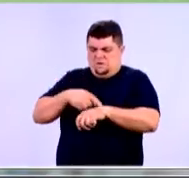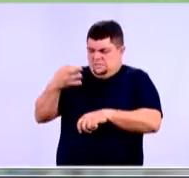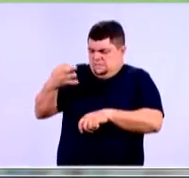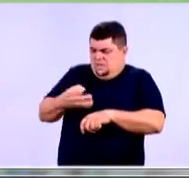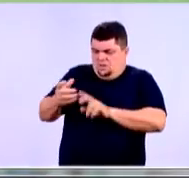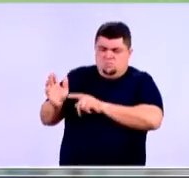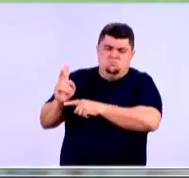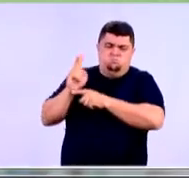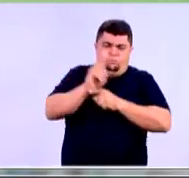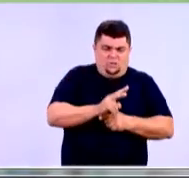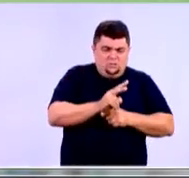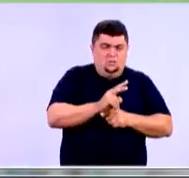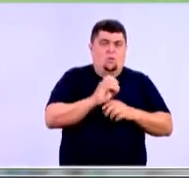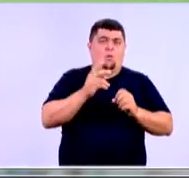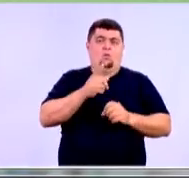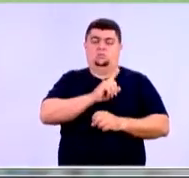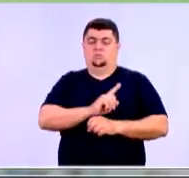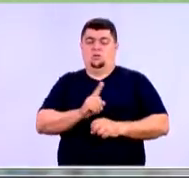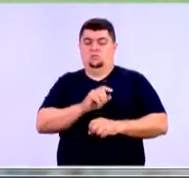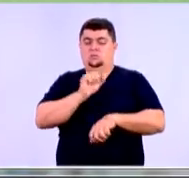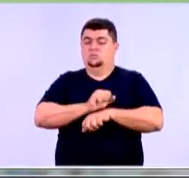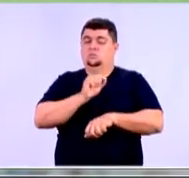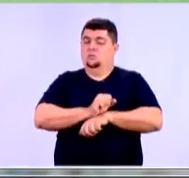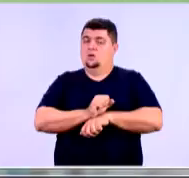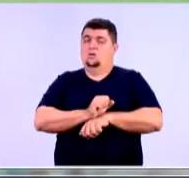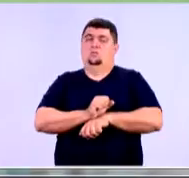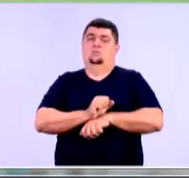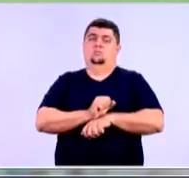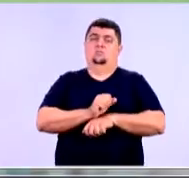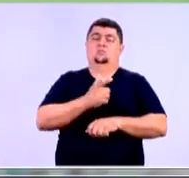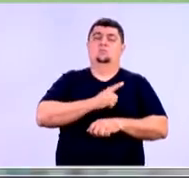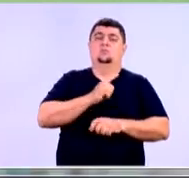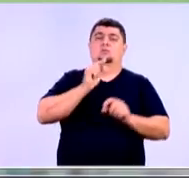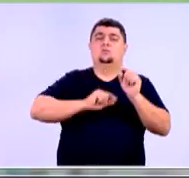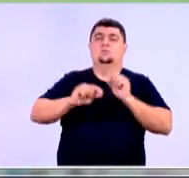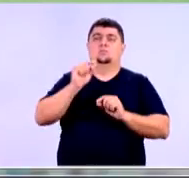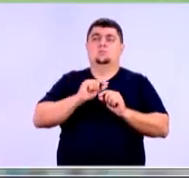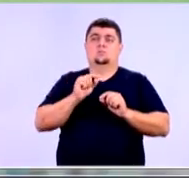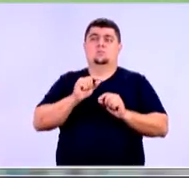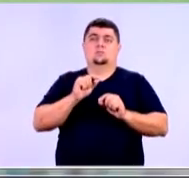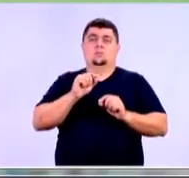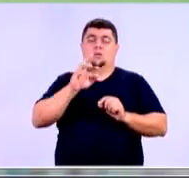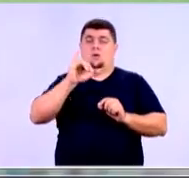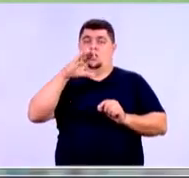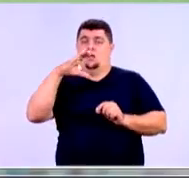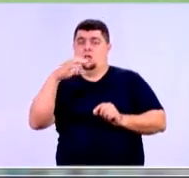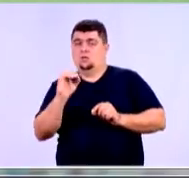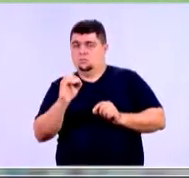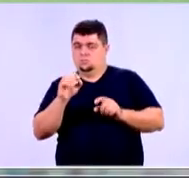conseguir um crédito. Essa análise de condições internas está ligada ao que a gente chama de risco